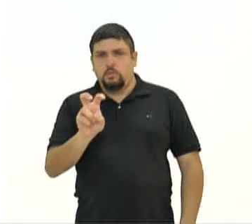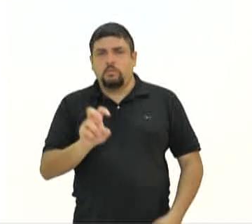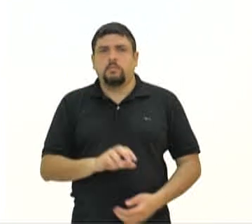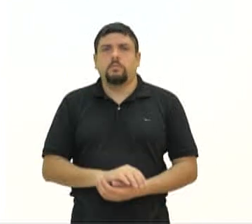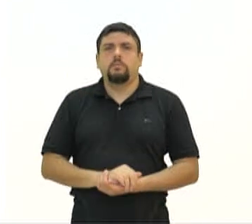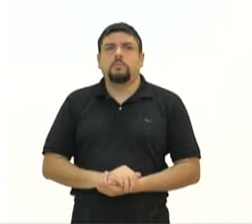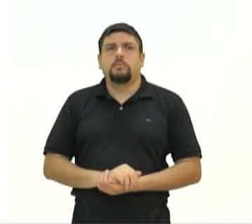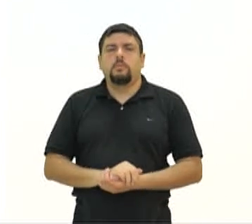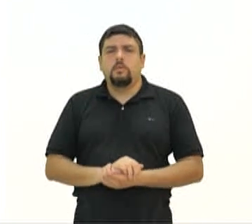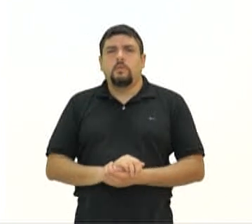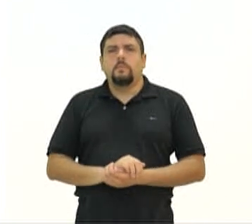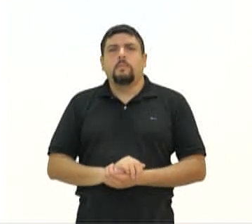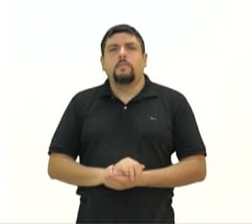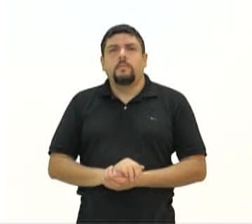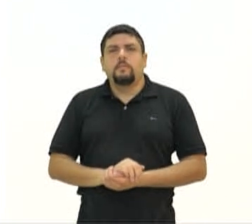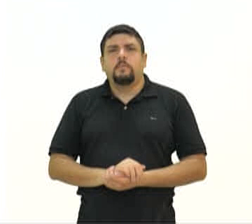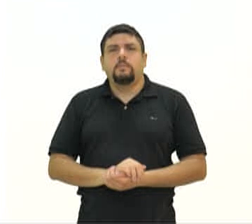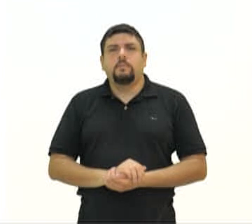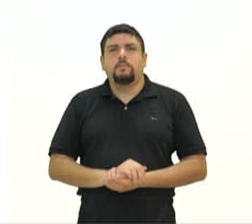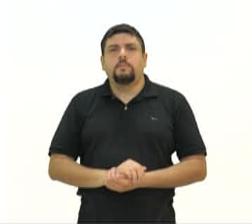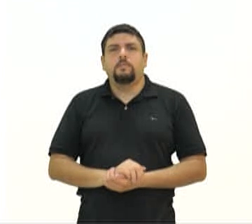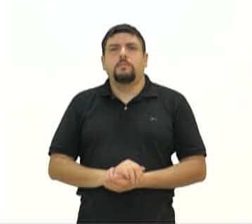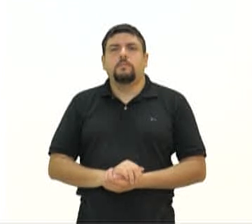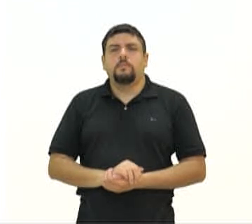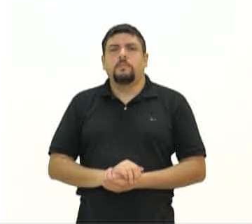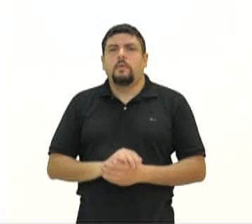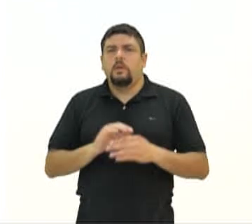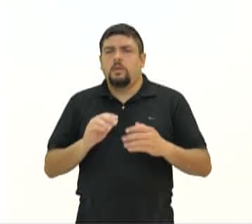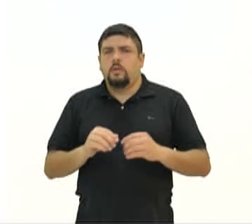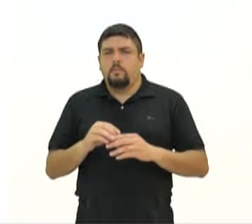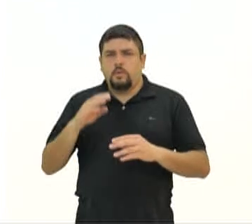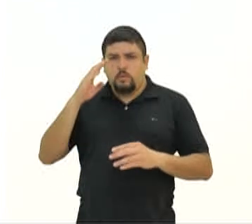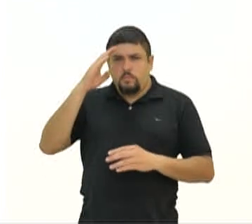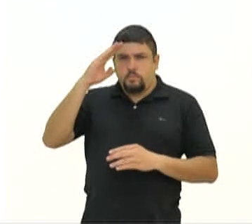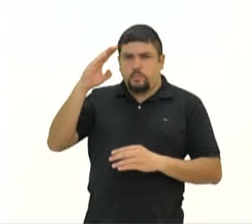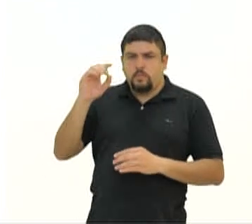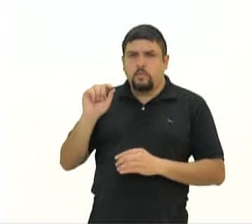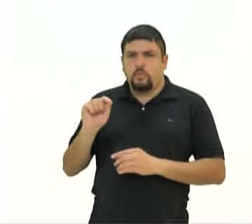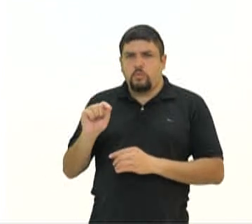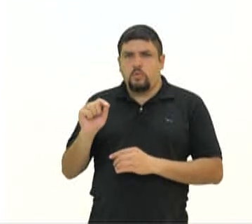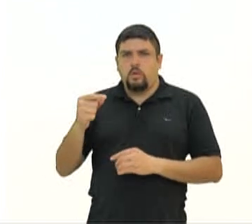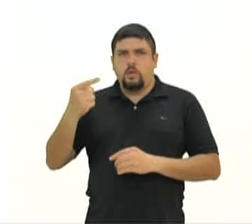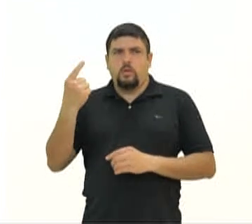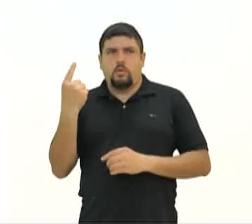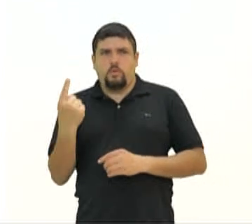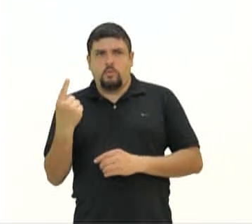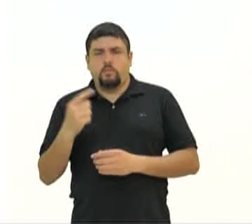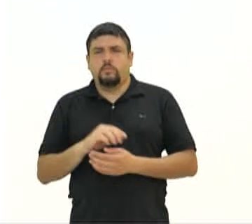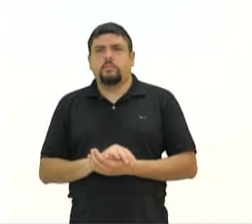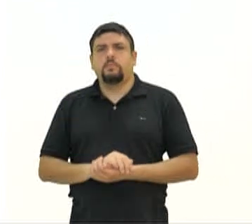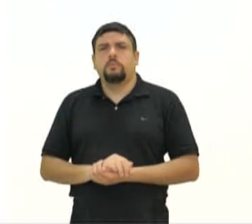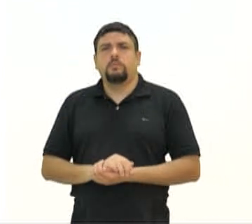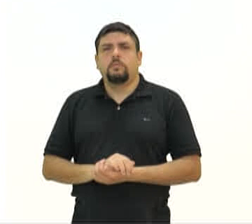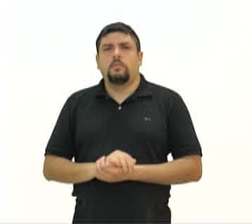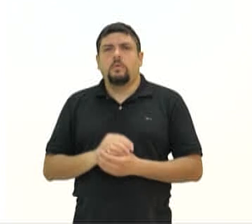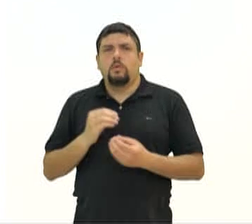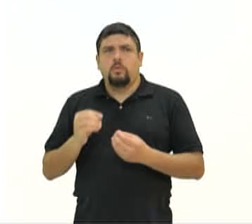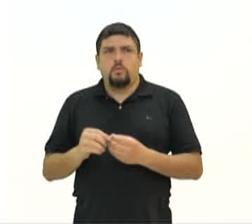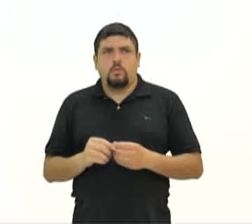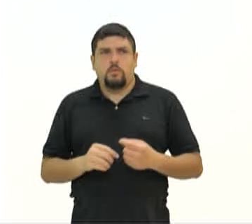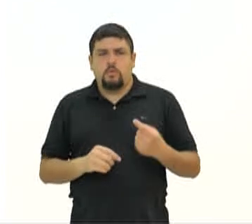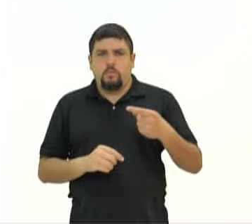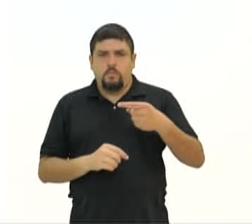grau, considerando o coeficiente dominante igual a 1. Ele te disse aqui, olha, as raízes são menos